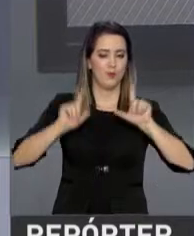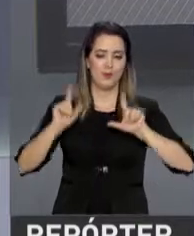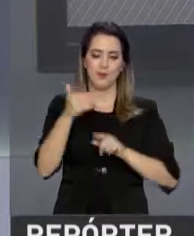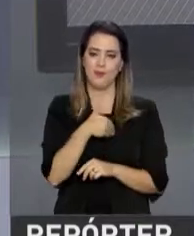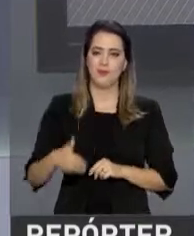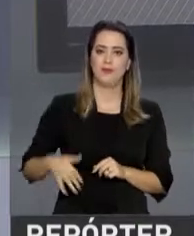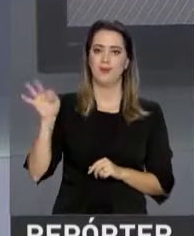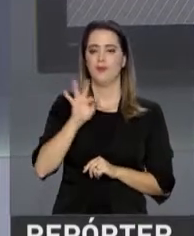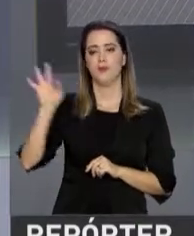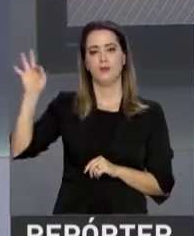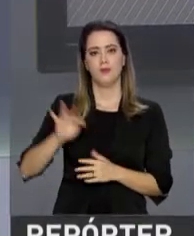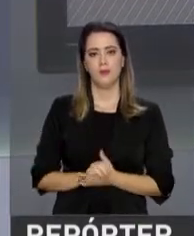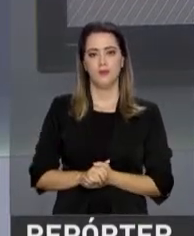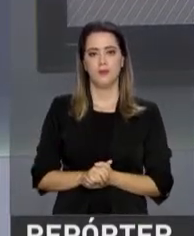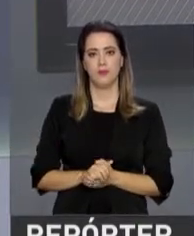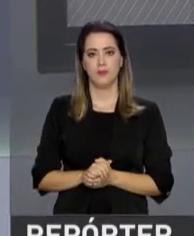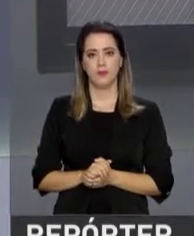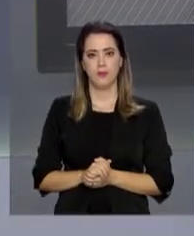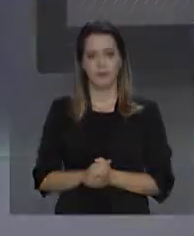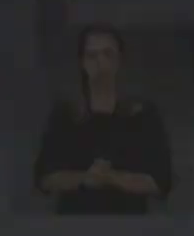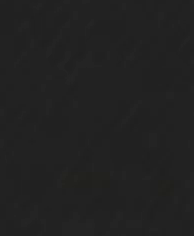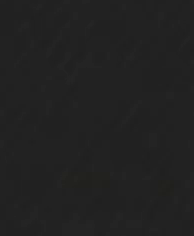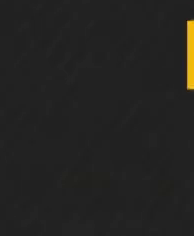e nbr a tv do governo federal